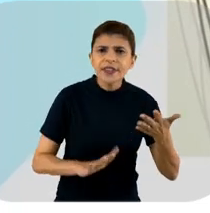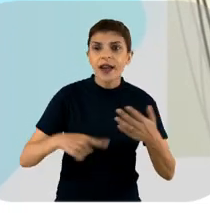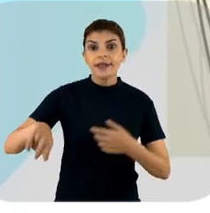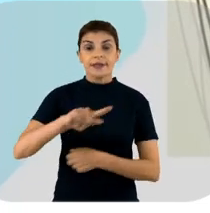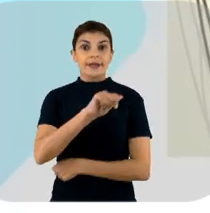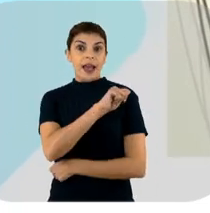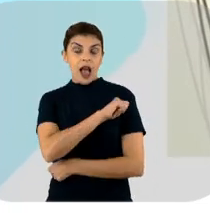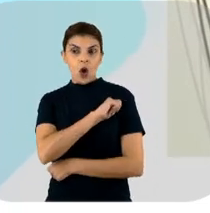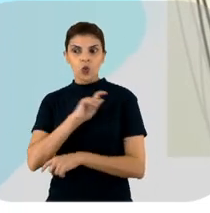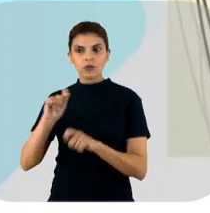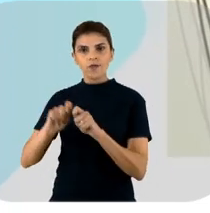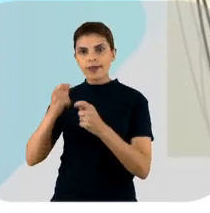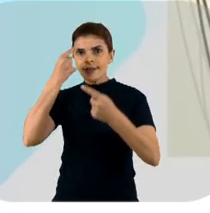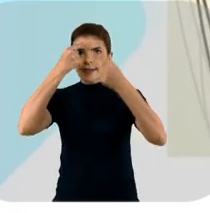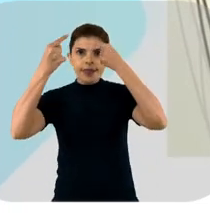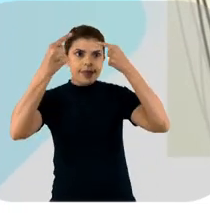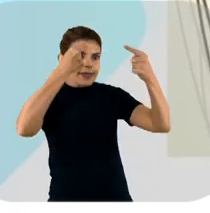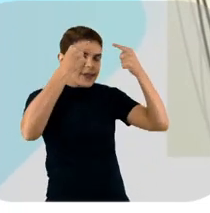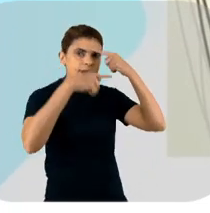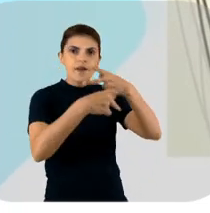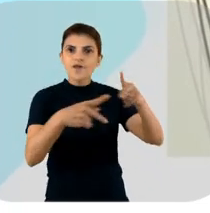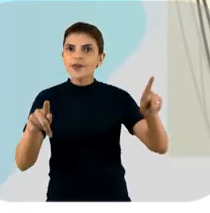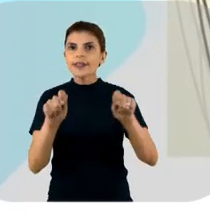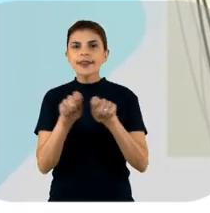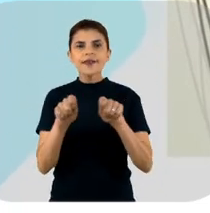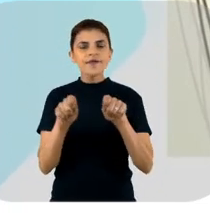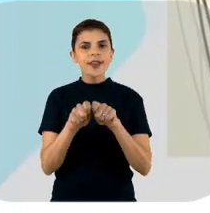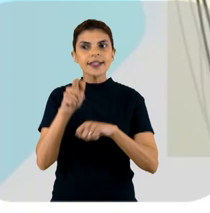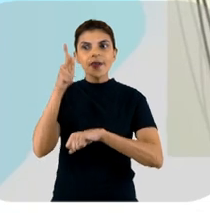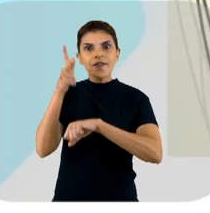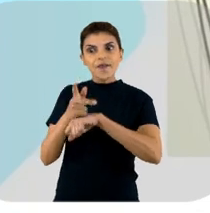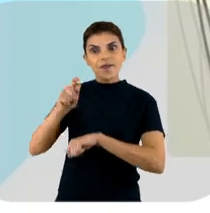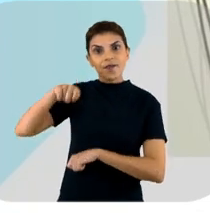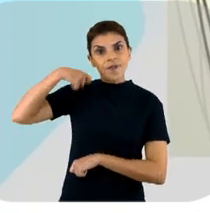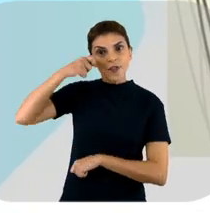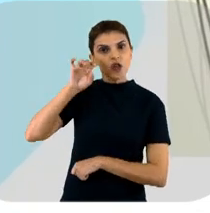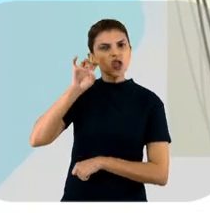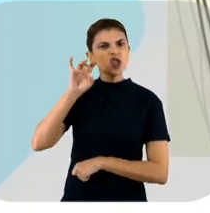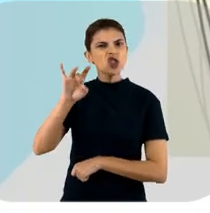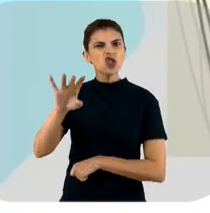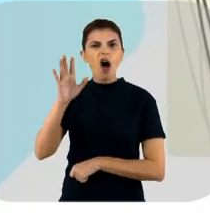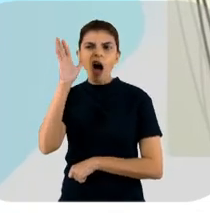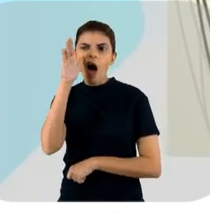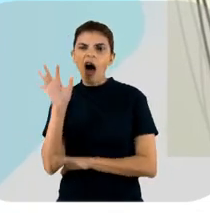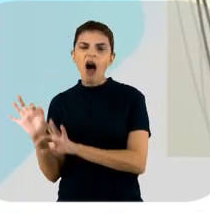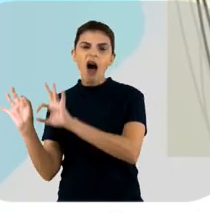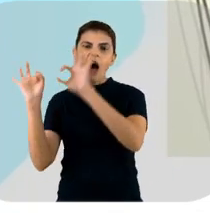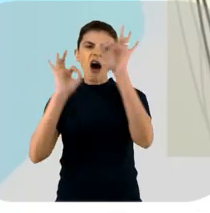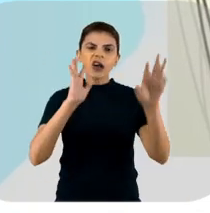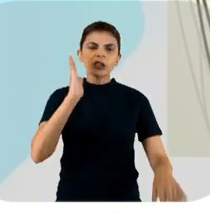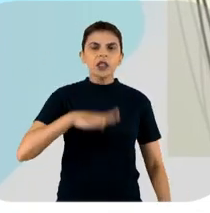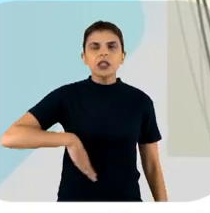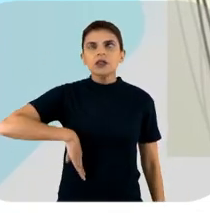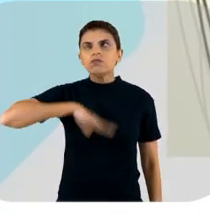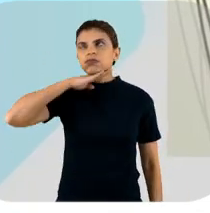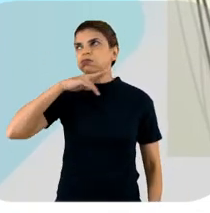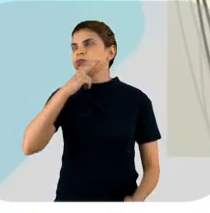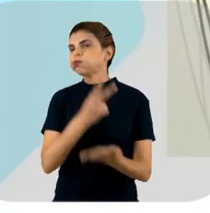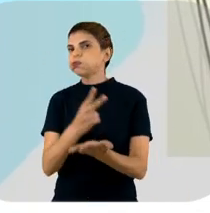atividades para que os alunos desenvolvam, e com isso você faz com que o vídeo não seja somente um assistir, como se fosse